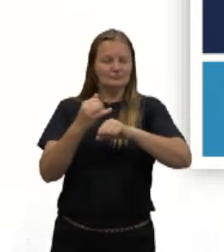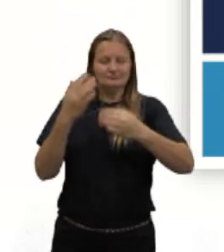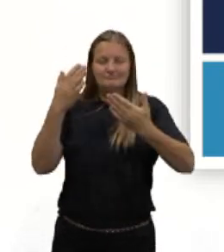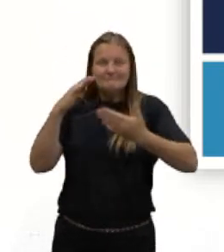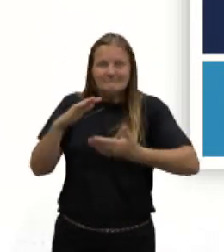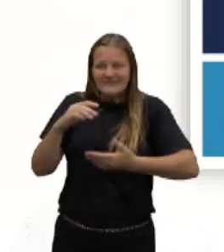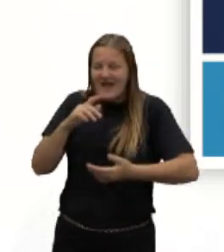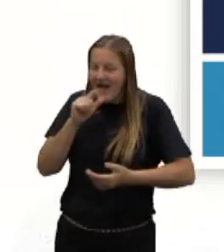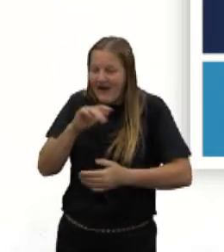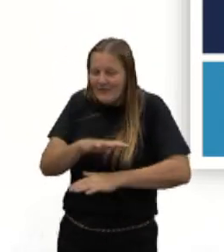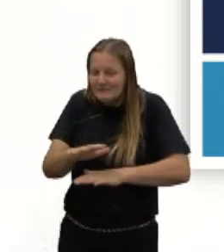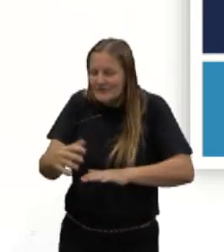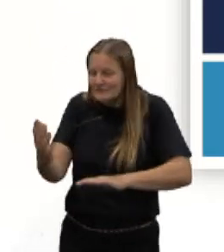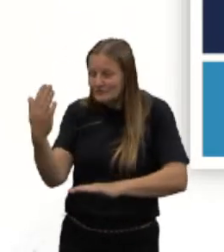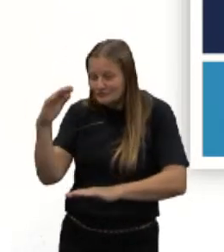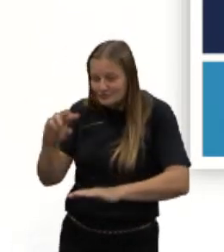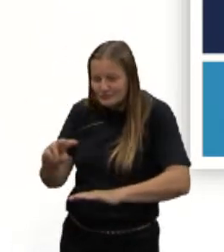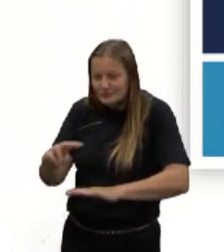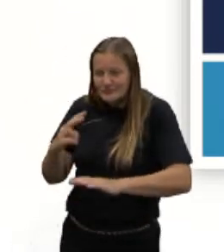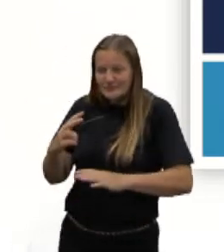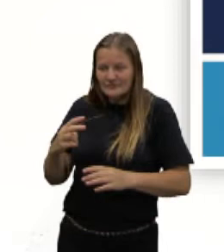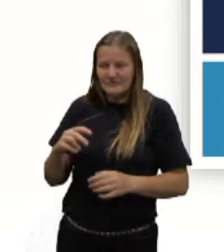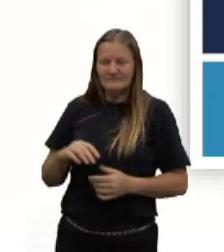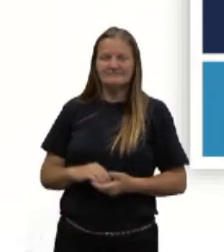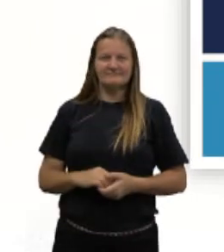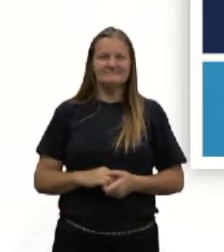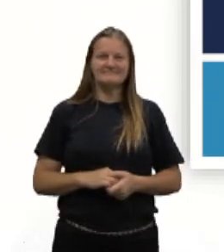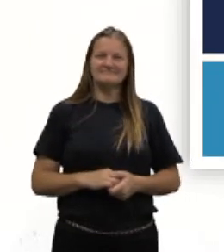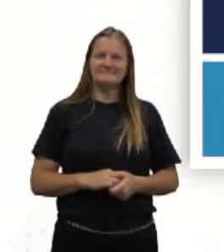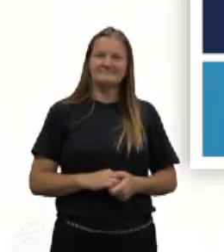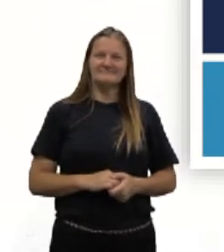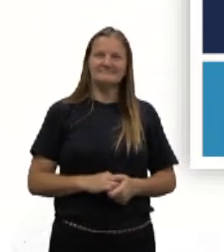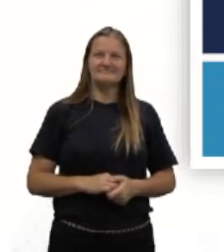os elementos e os animais na água.